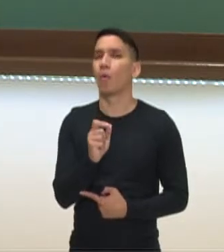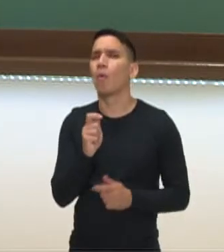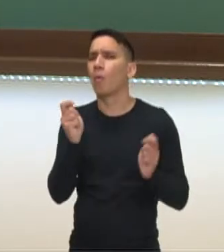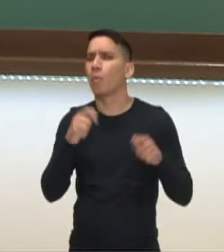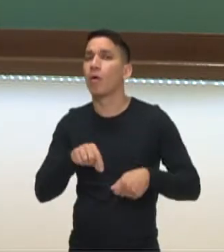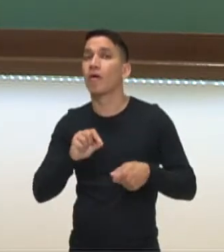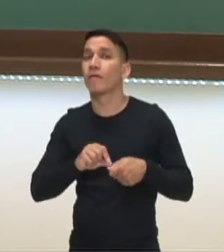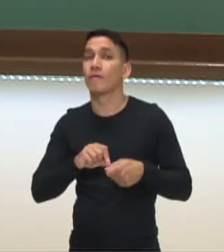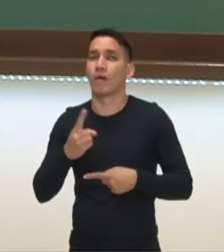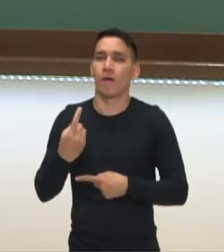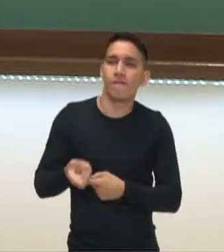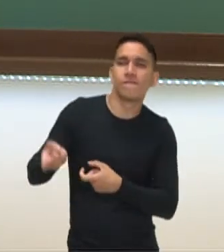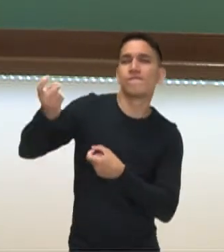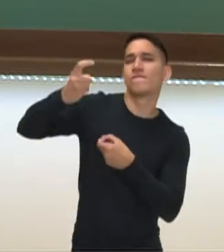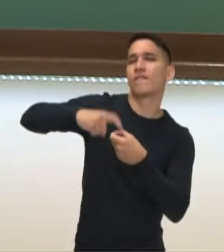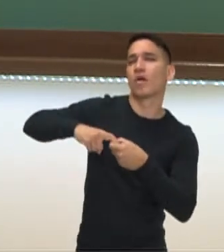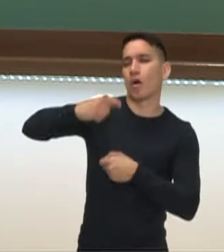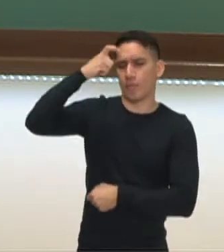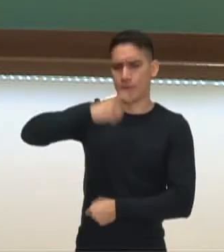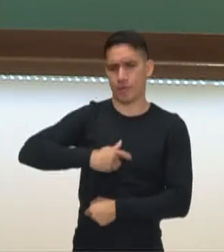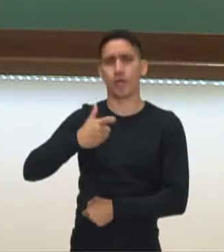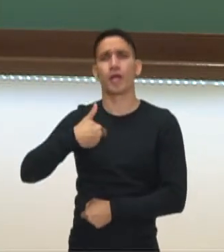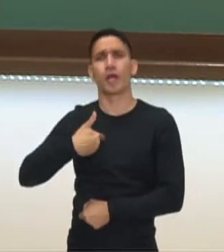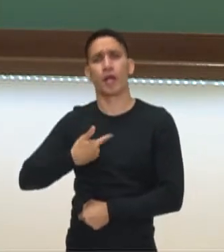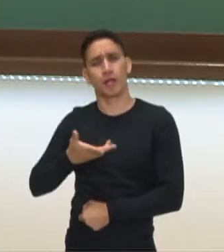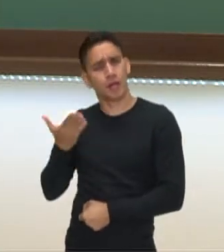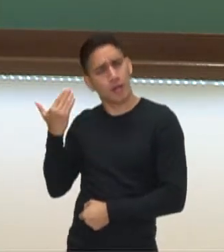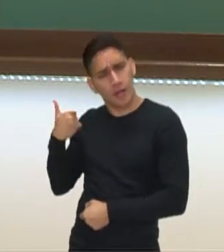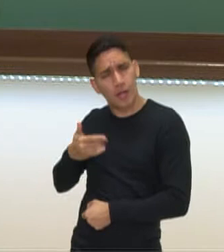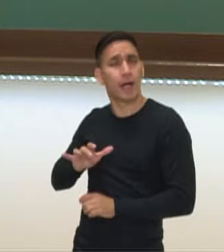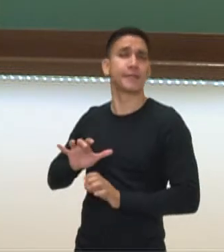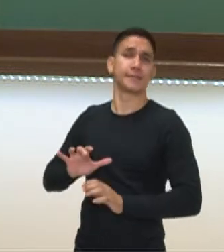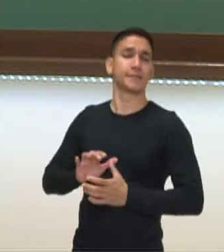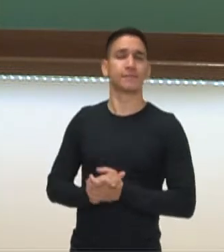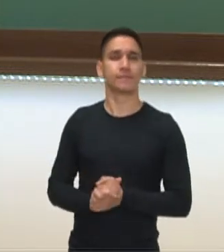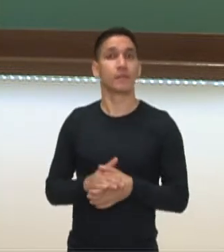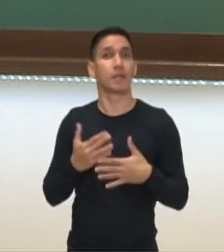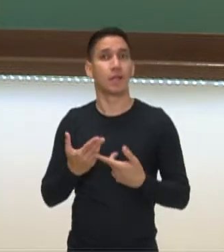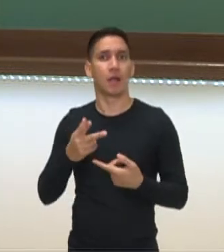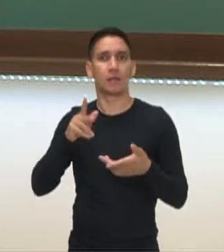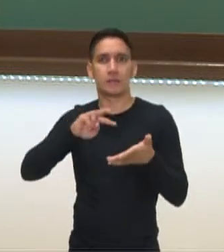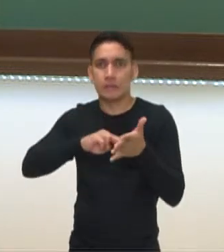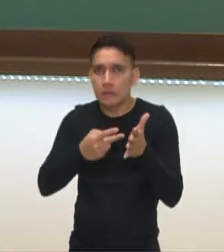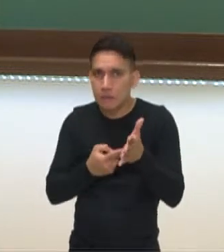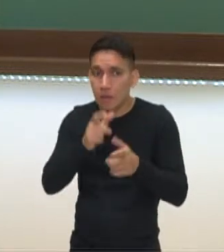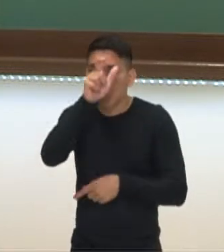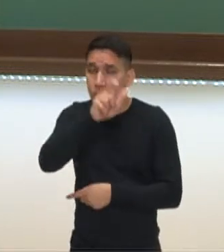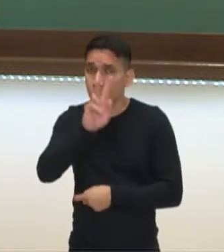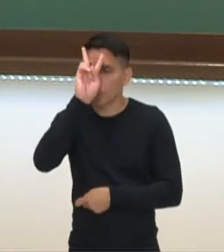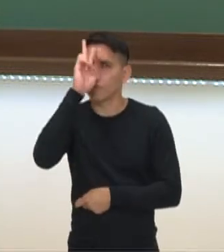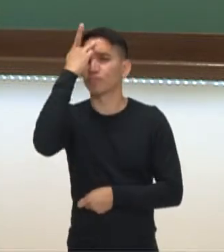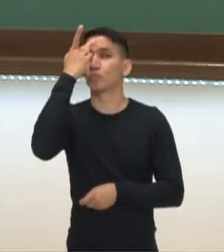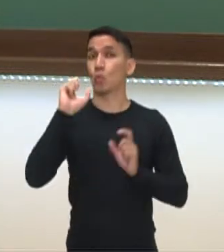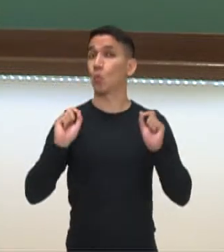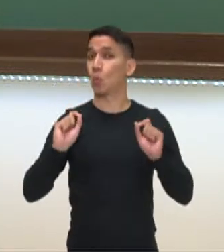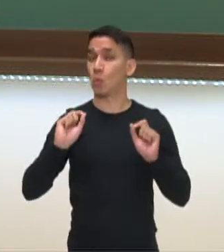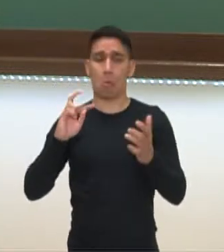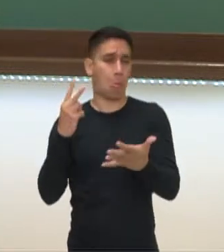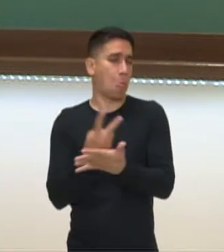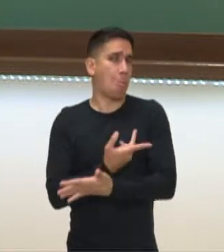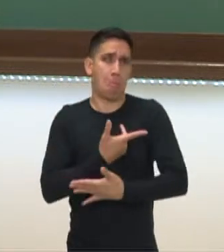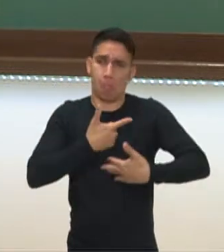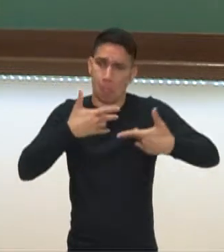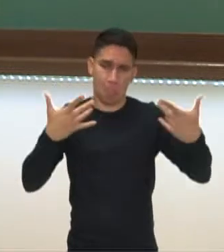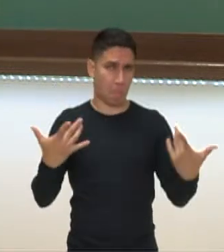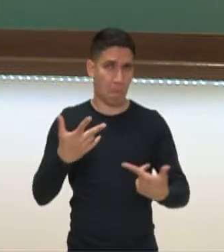poderia voltar a ser a pessoa que eu costumava ser. Então, essa pessoa mudou por alguma razão, por algum medo,